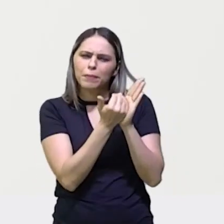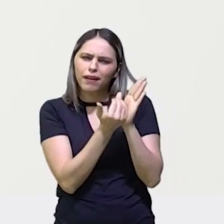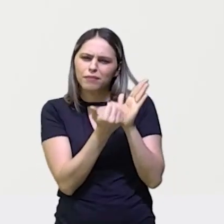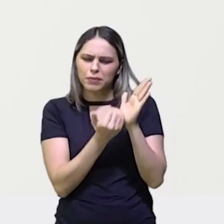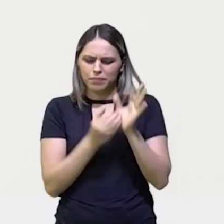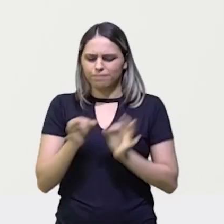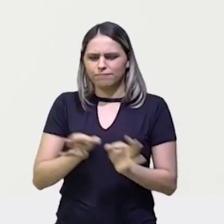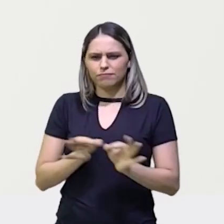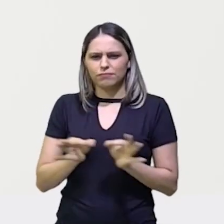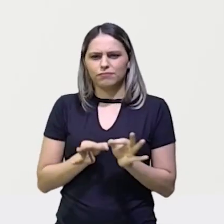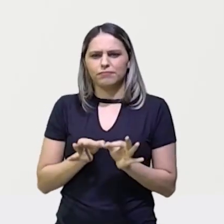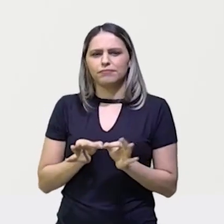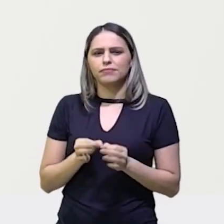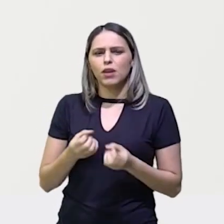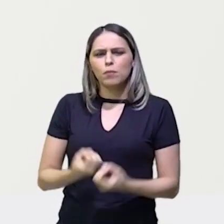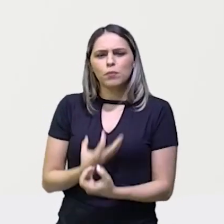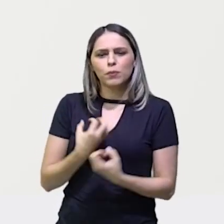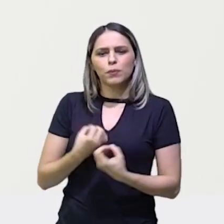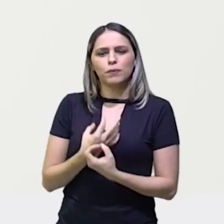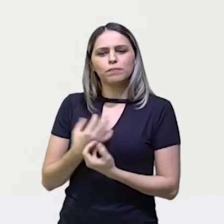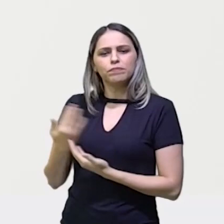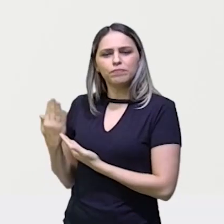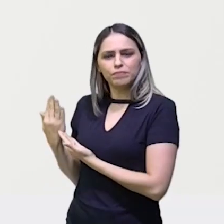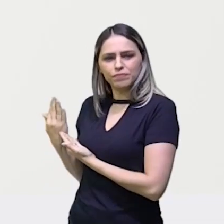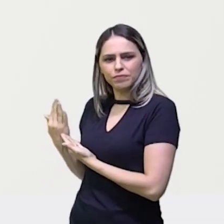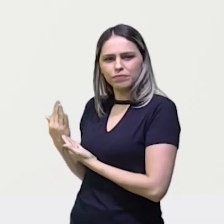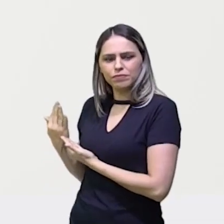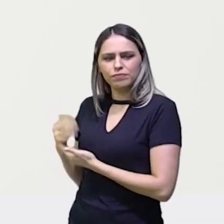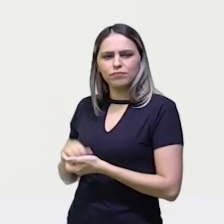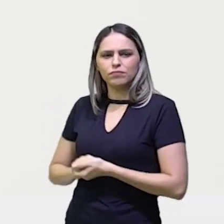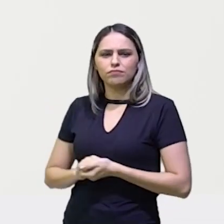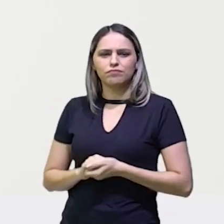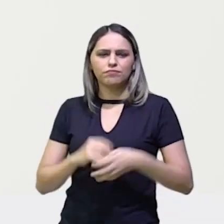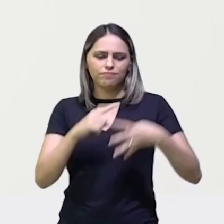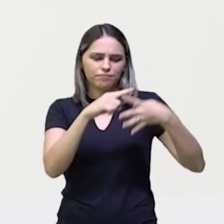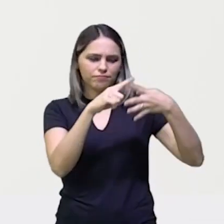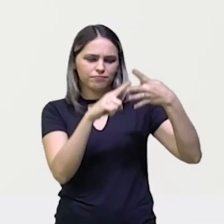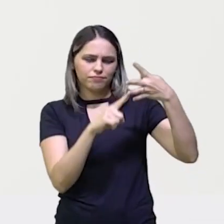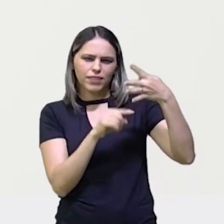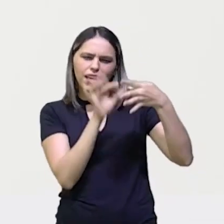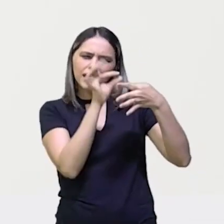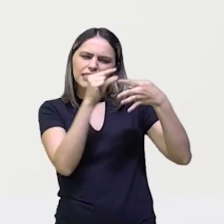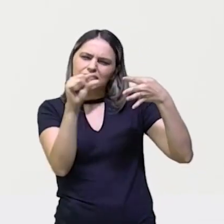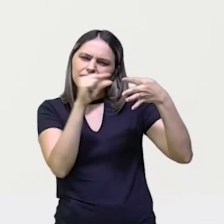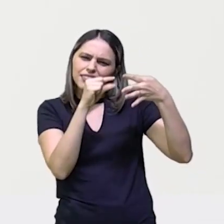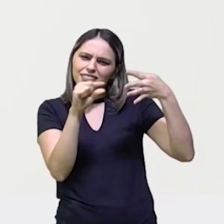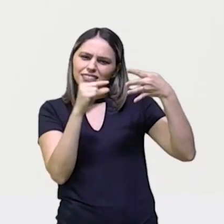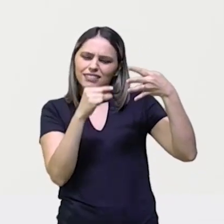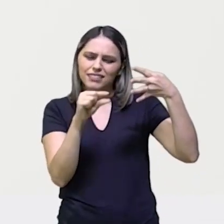poema. Isso aqui, ó, crianças, cada linhazinha dessa se chama o quê?